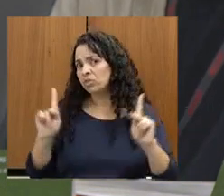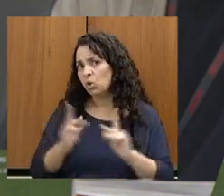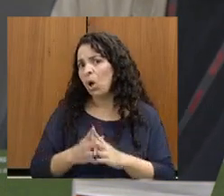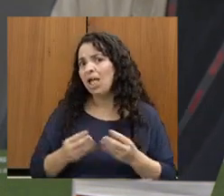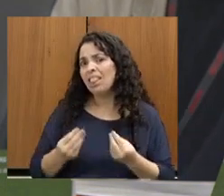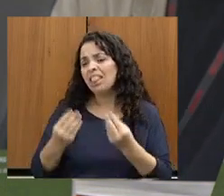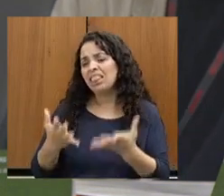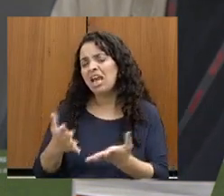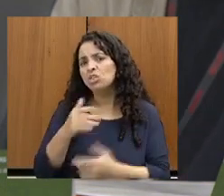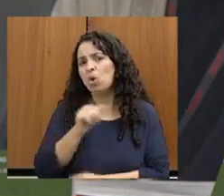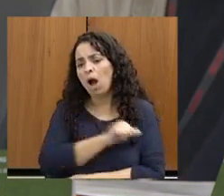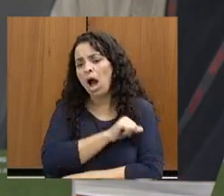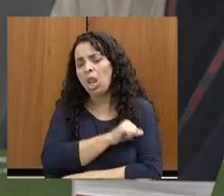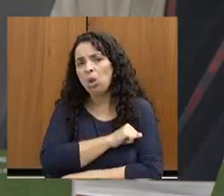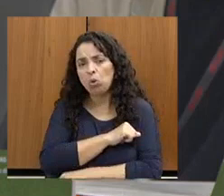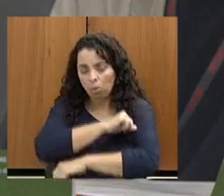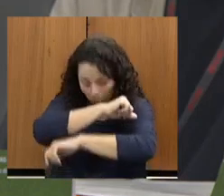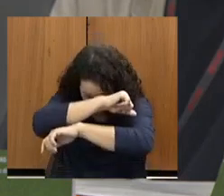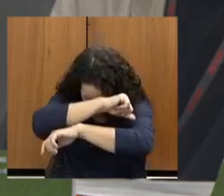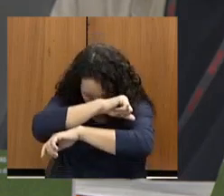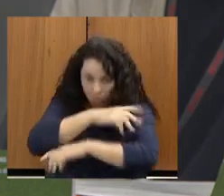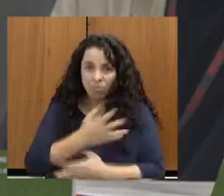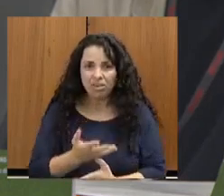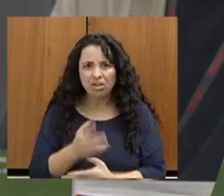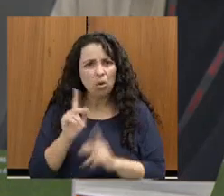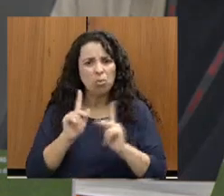enfermaria, a sala de aula não é lugar de dormir.